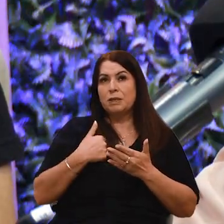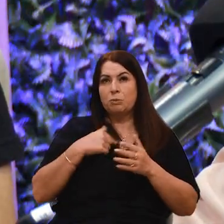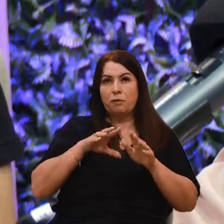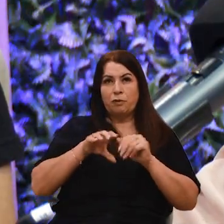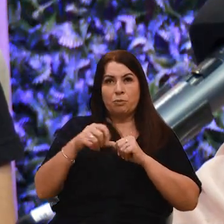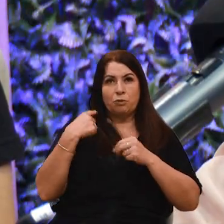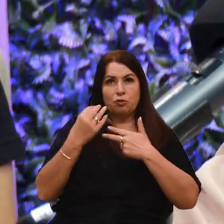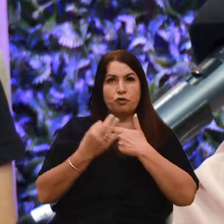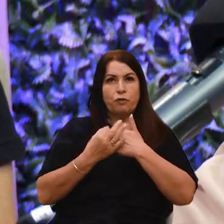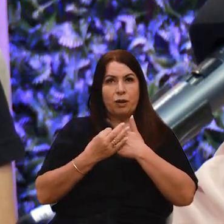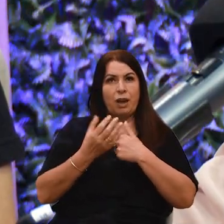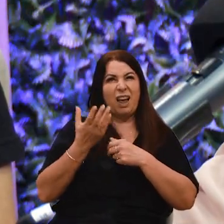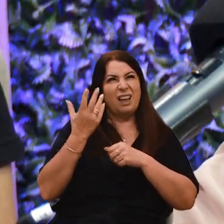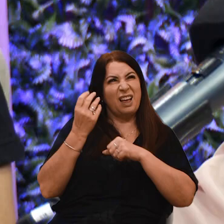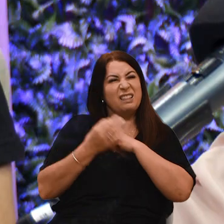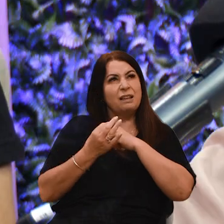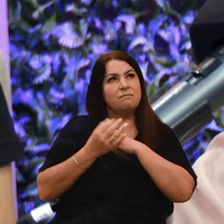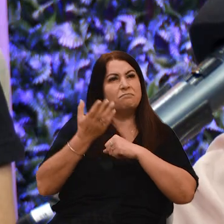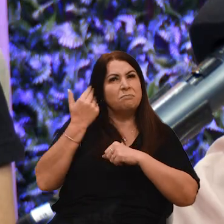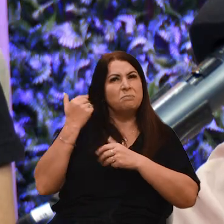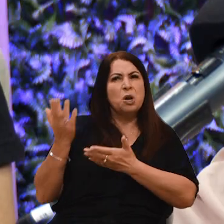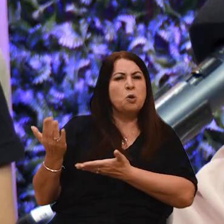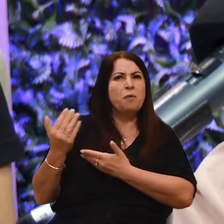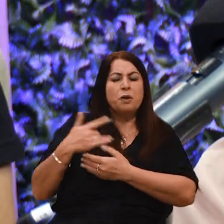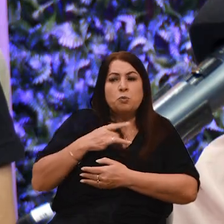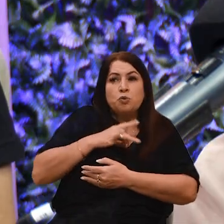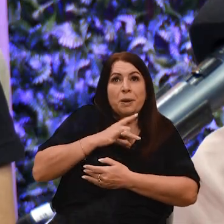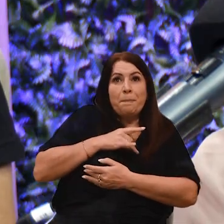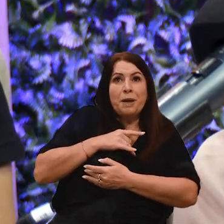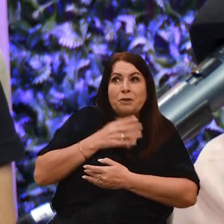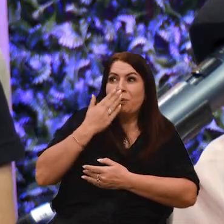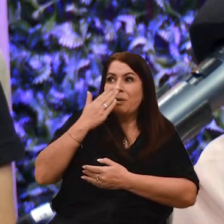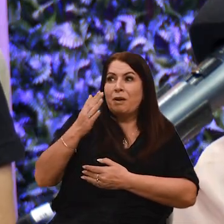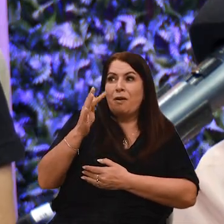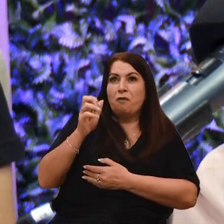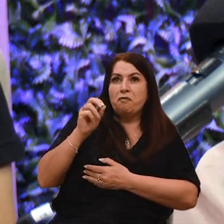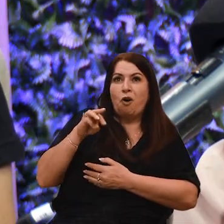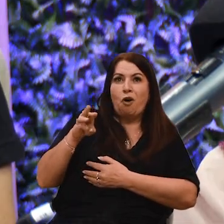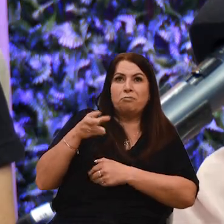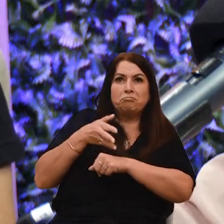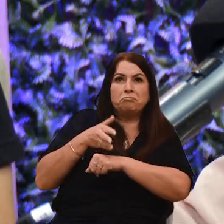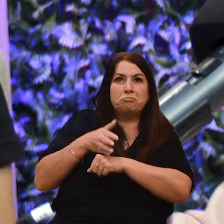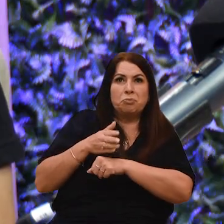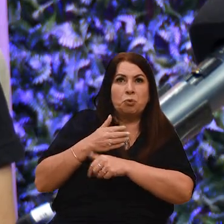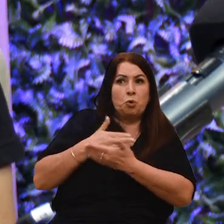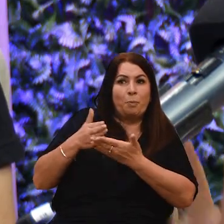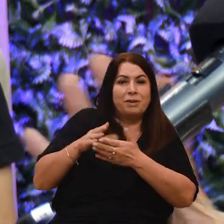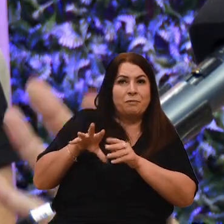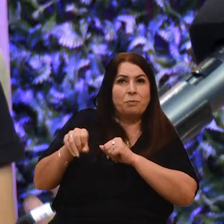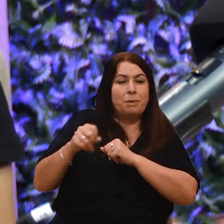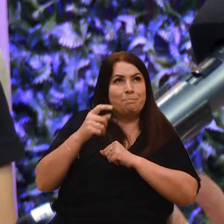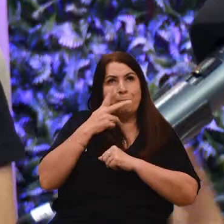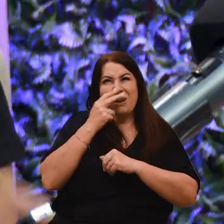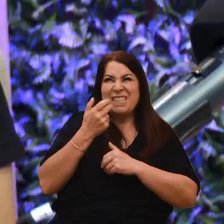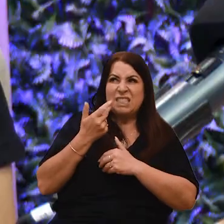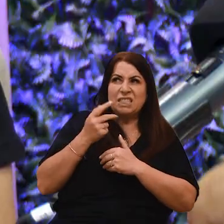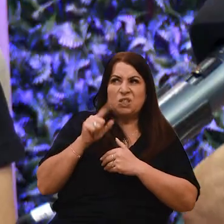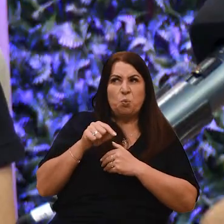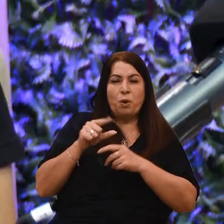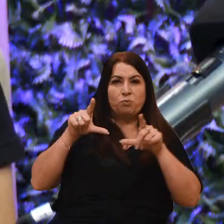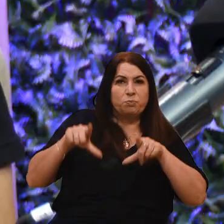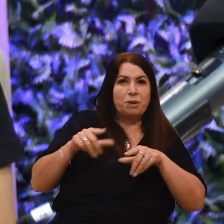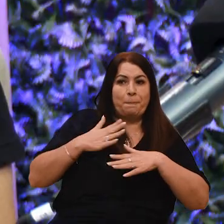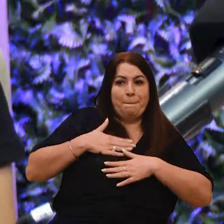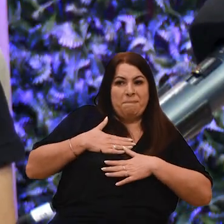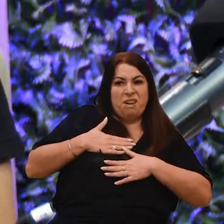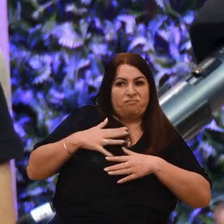formei advogada bem novinha, eu tinha medo de passar no fórum. Logo que eu me formei, porque parece que não é um espaço